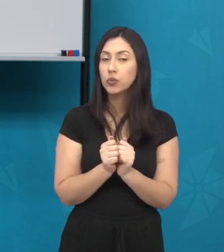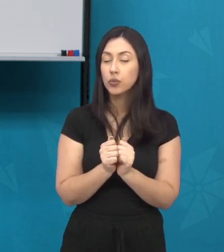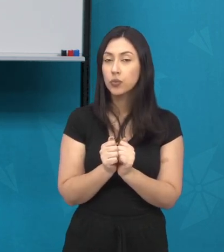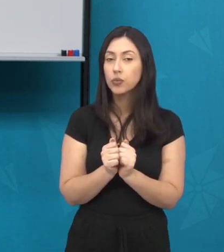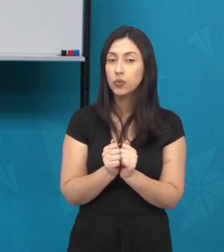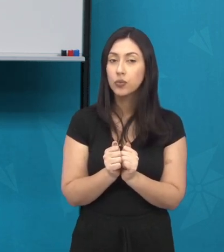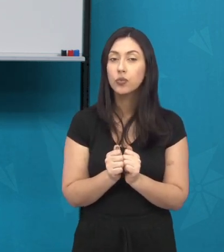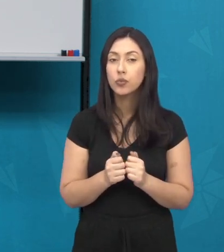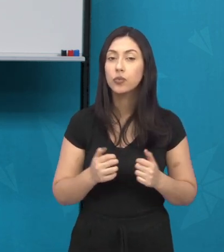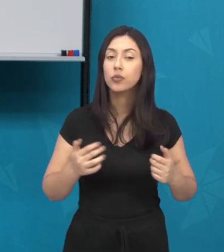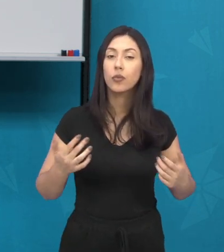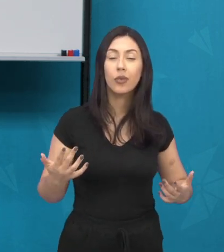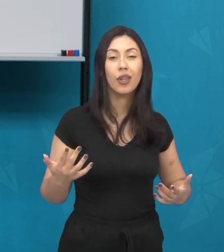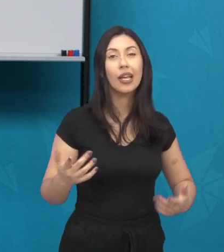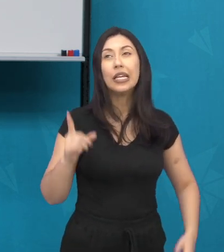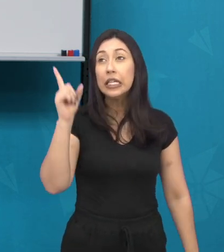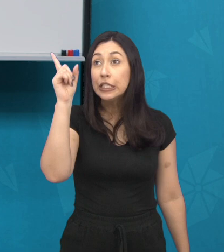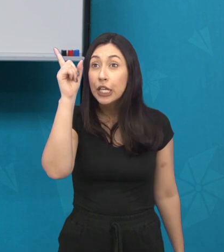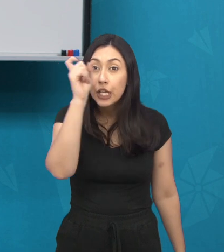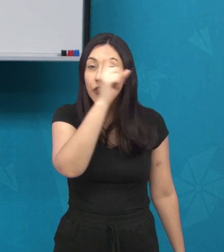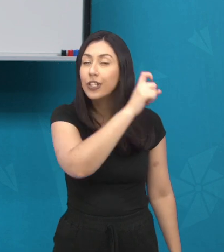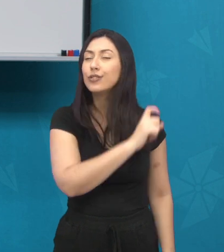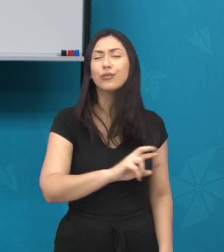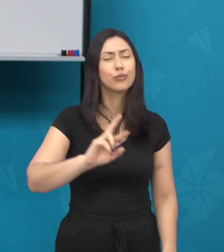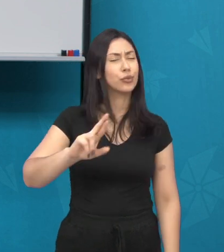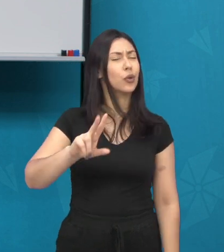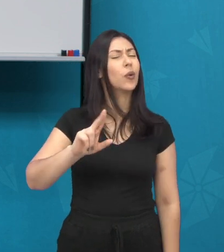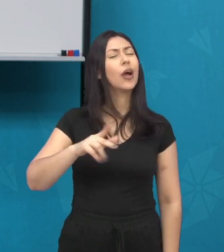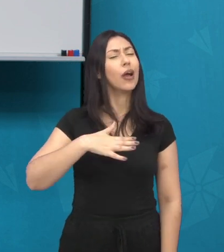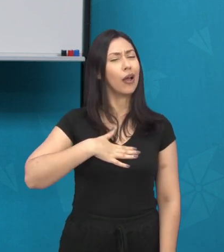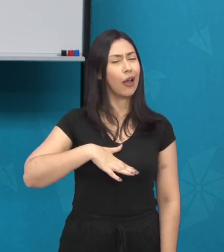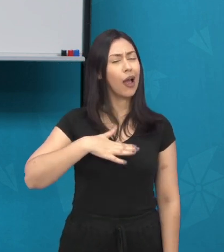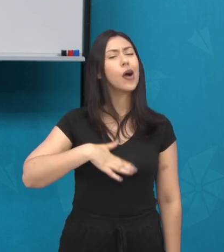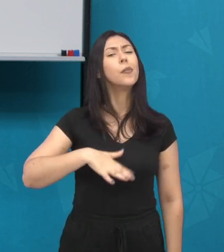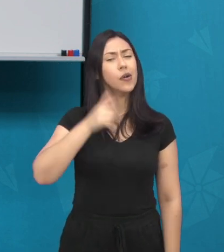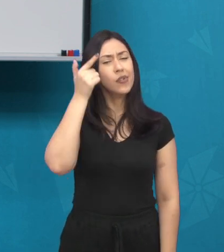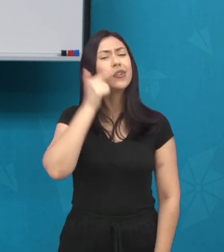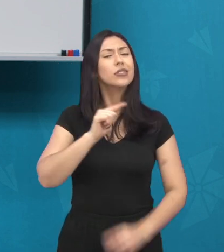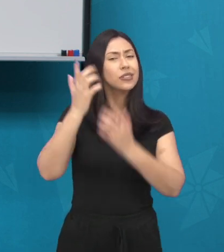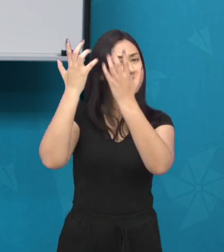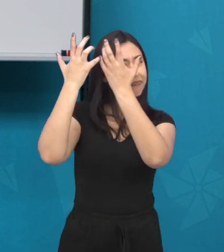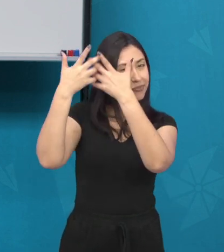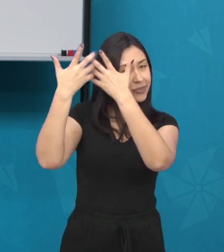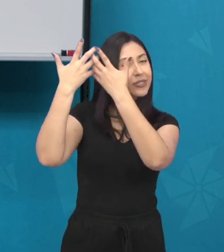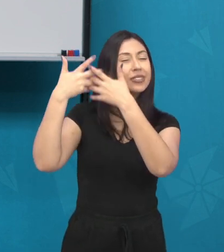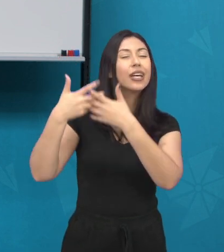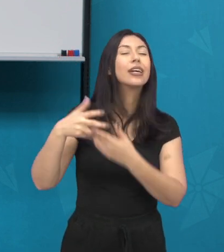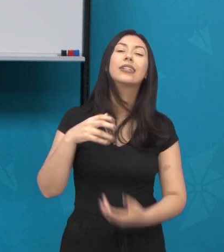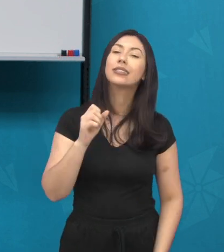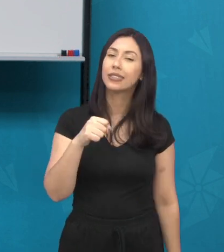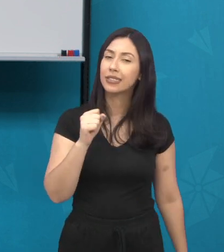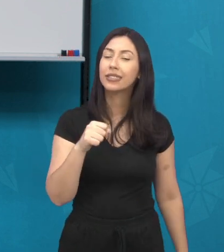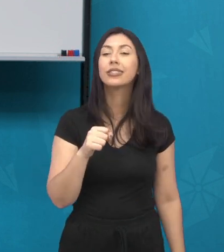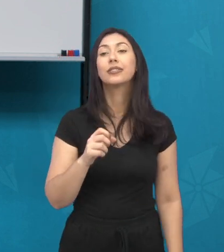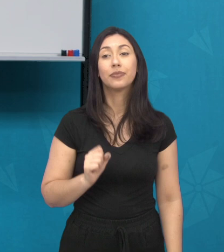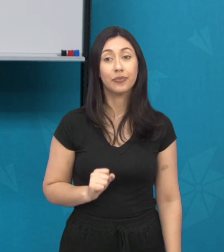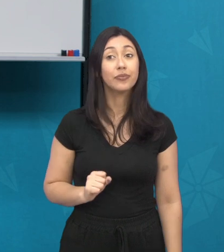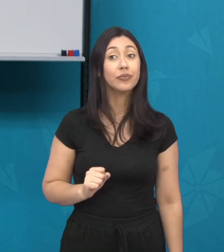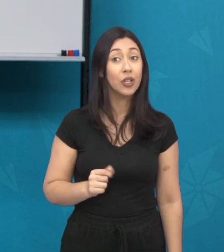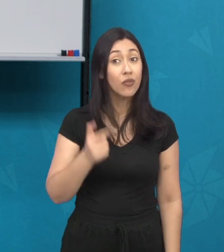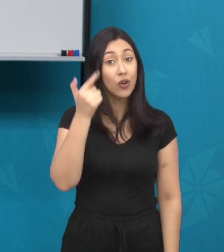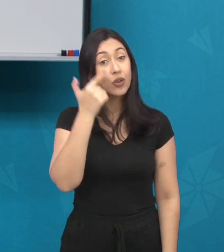assunto e não não é difícil vocês vão conseguir raciocinar sobre paração reação e vocês vão